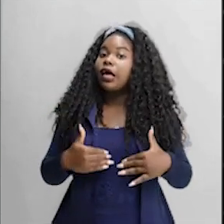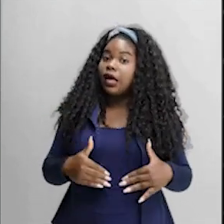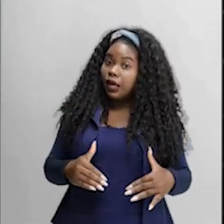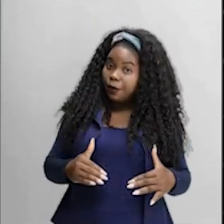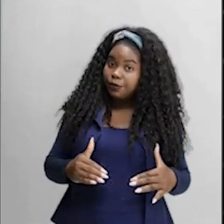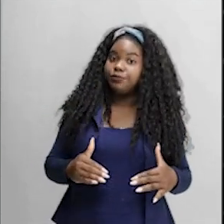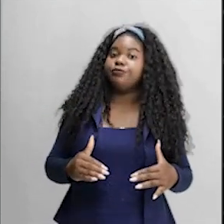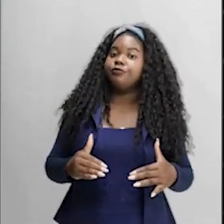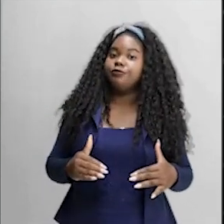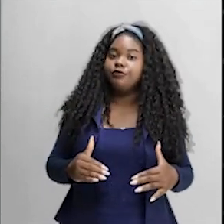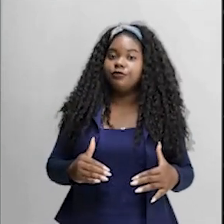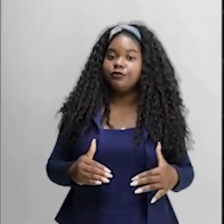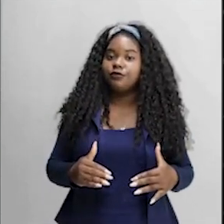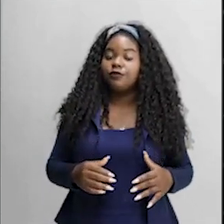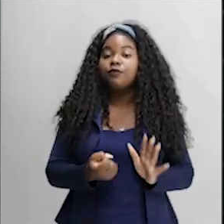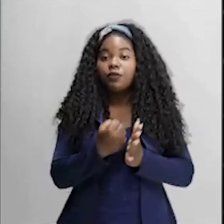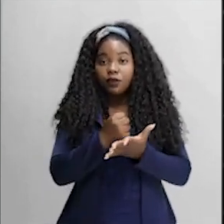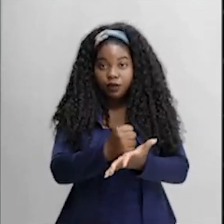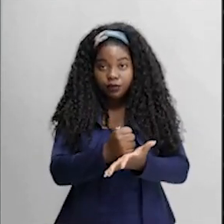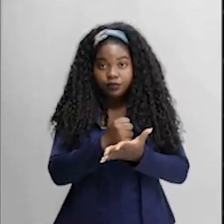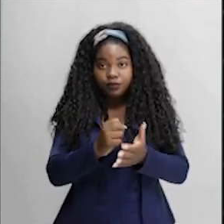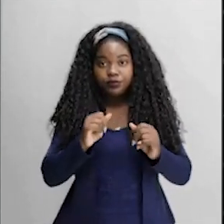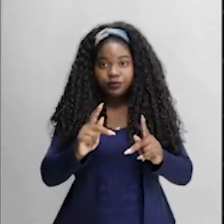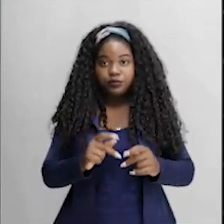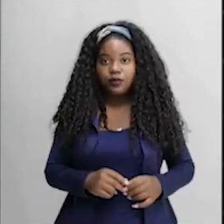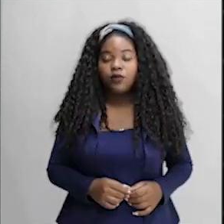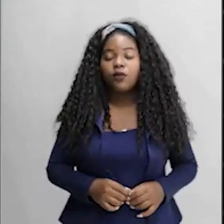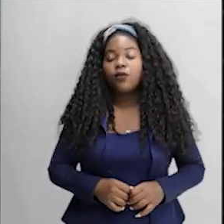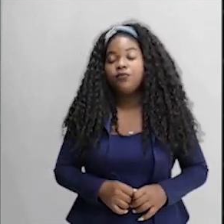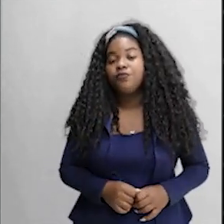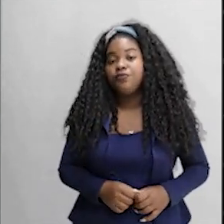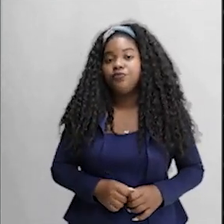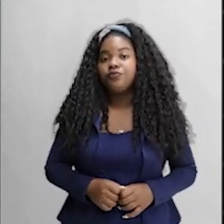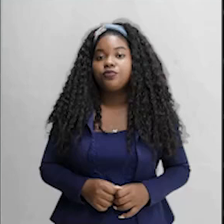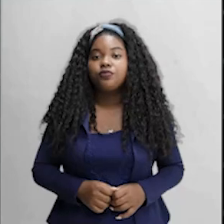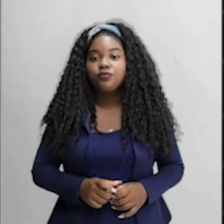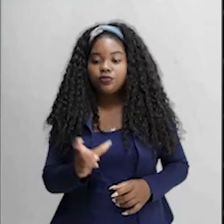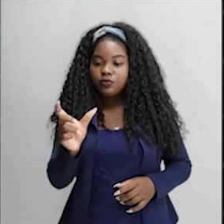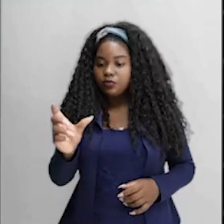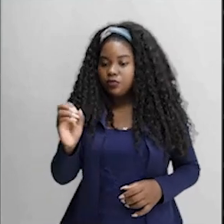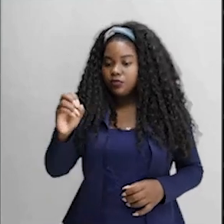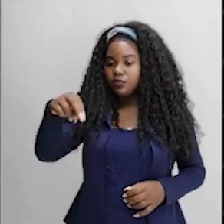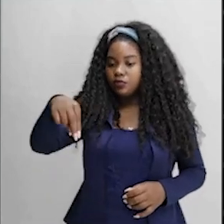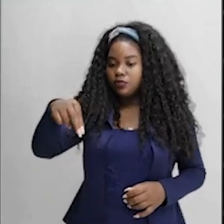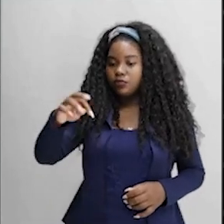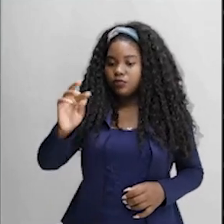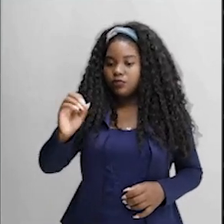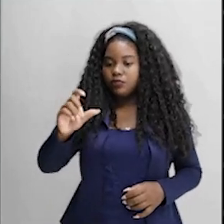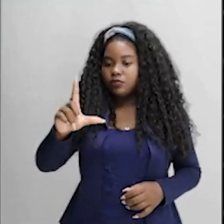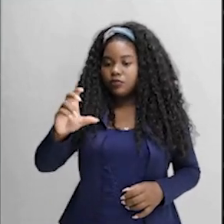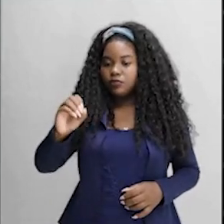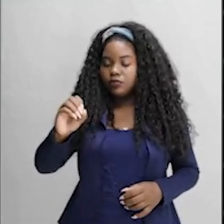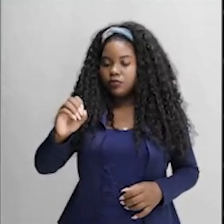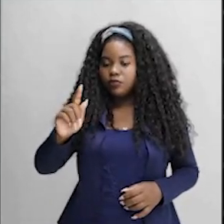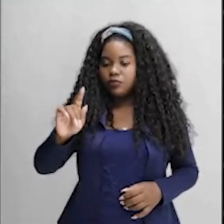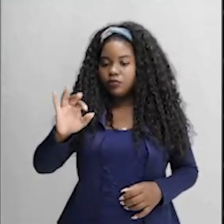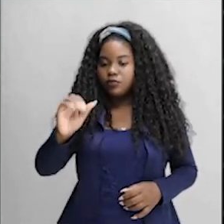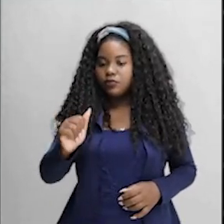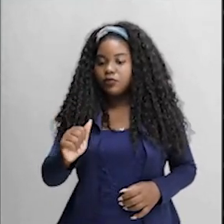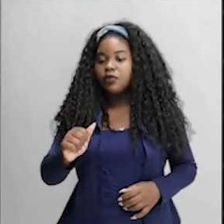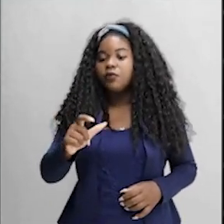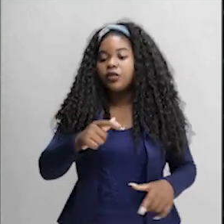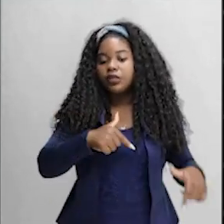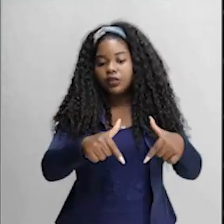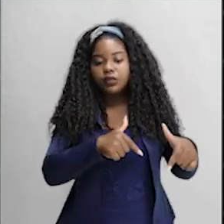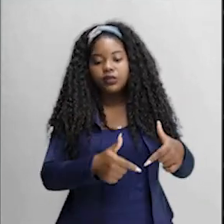processo justamente para poder ajudar você. Quando nós estamos falando de uma ontologia, é porque nós estamos dizendo que o trabalho ele está